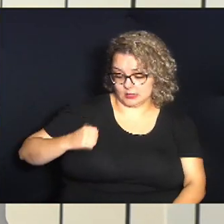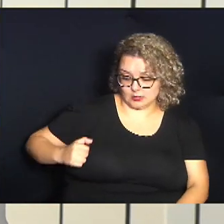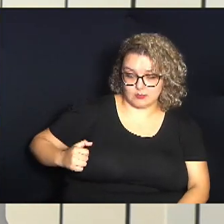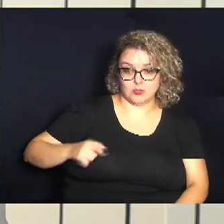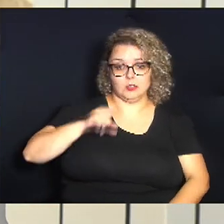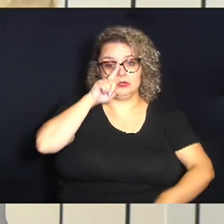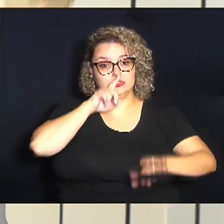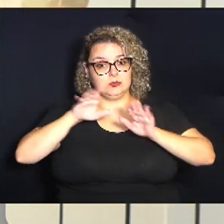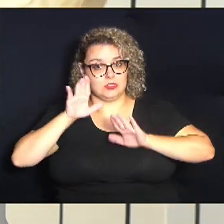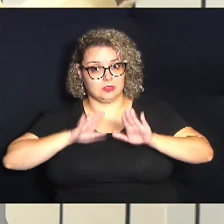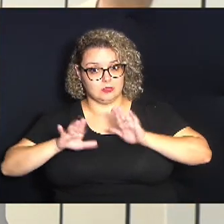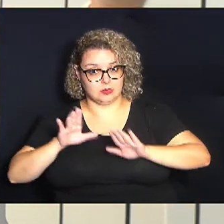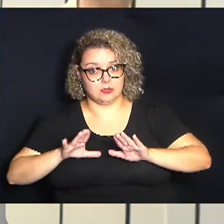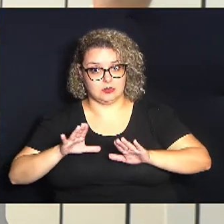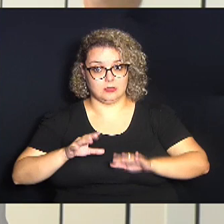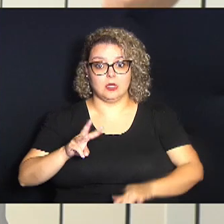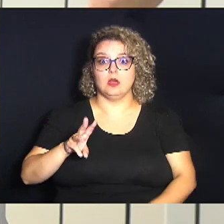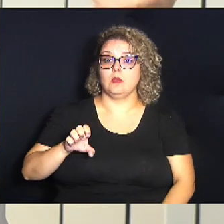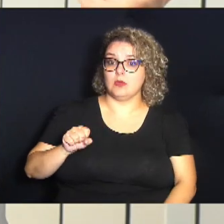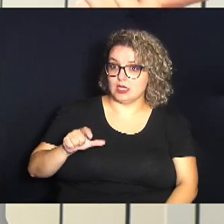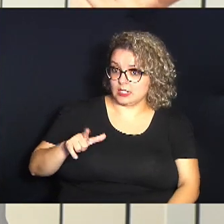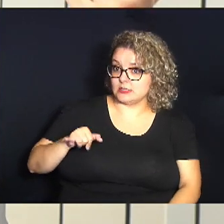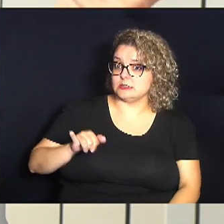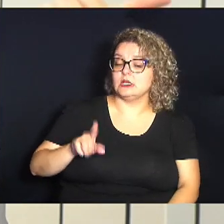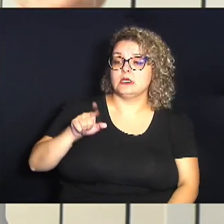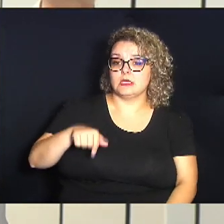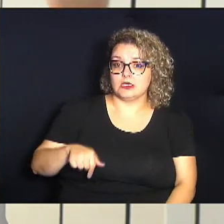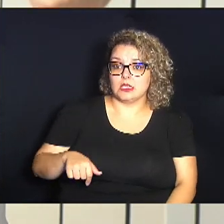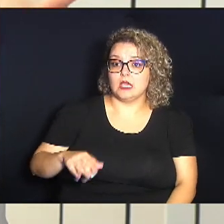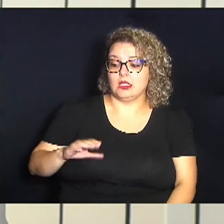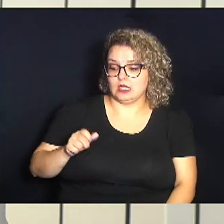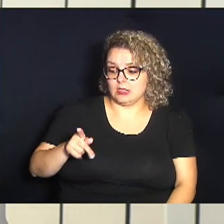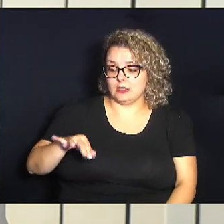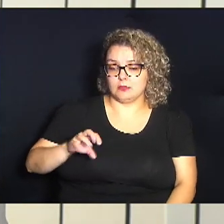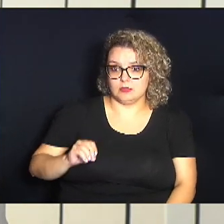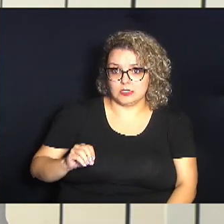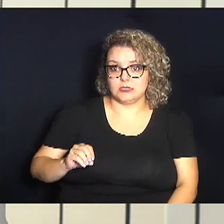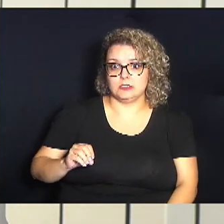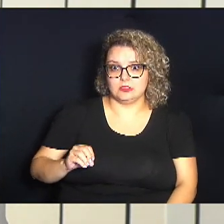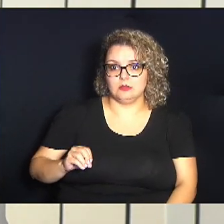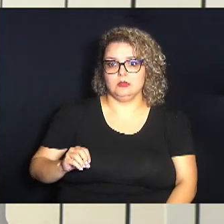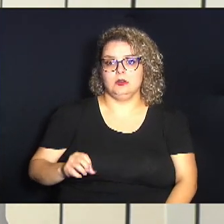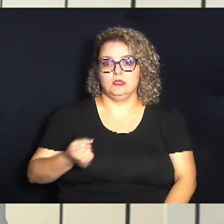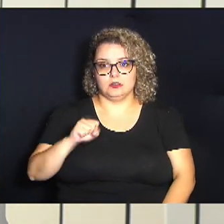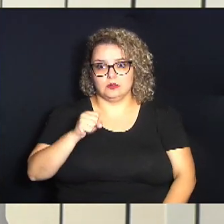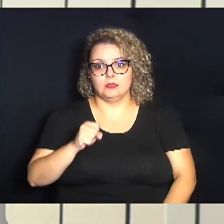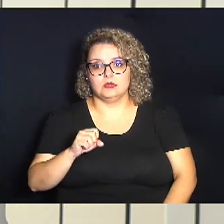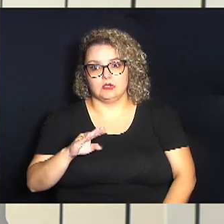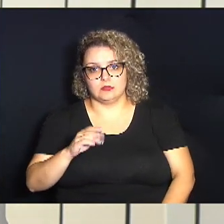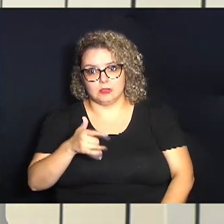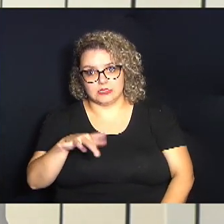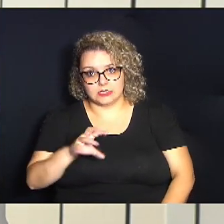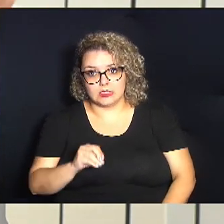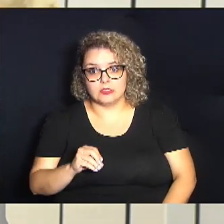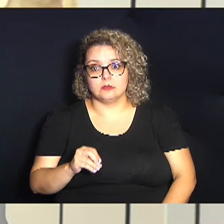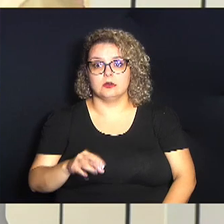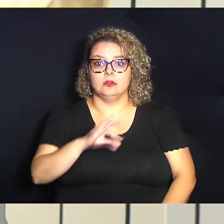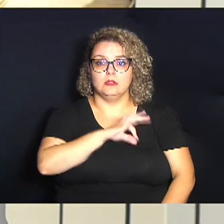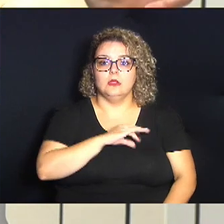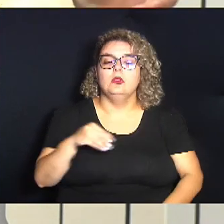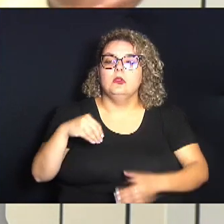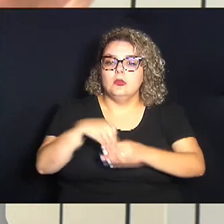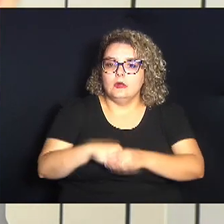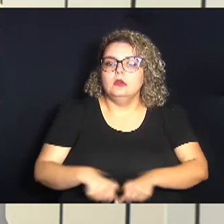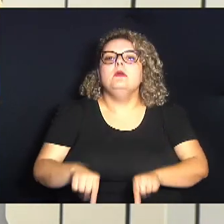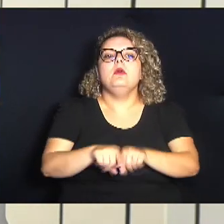muito cuidado. Ao Wesley, que é capitão da 1ª Companhia e 8º Batalhão da Polícia Militar do Interior, também